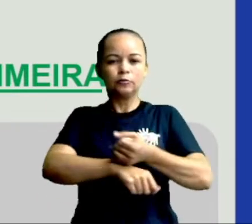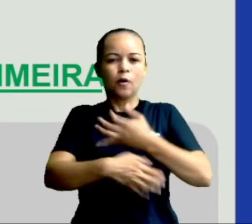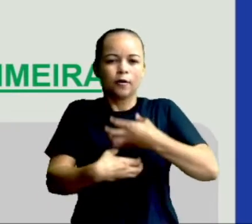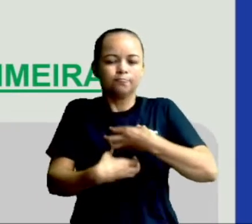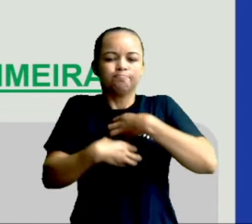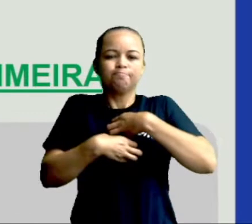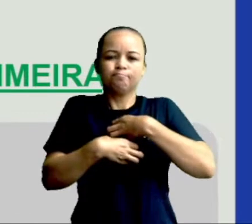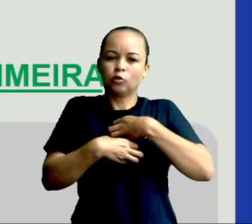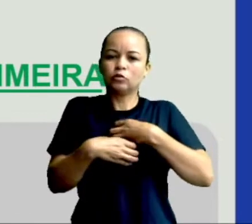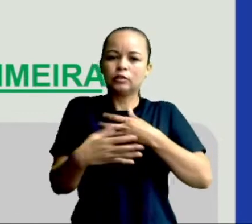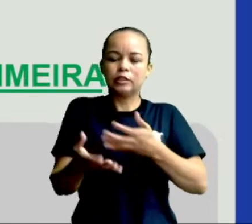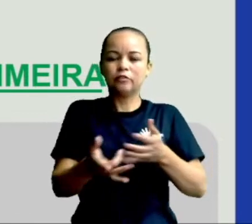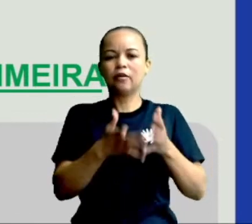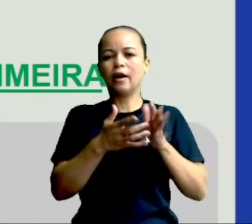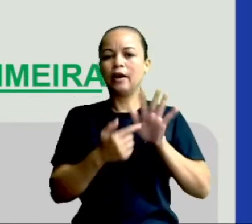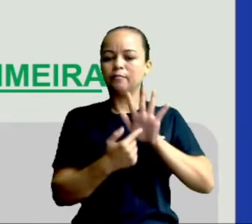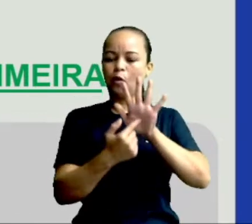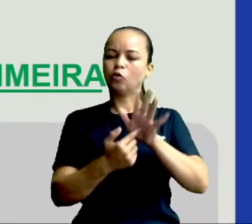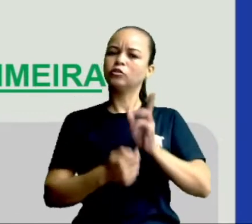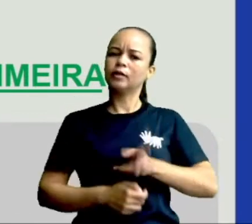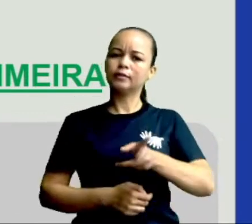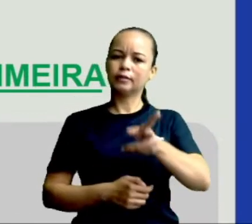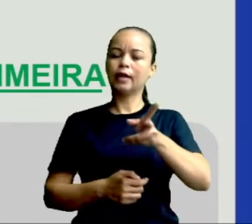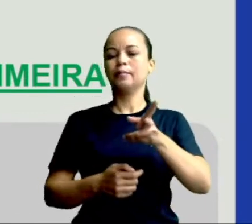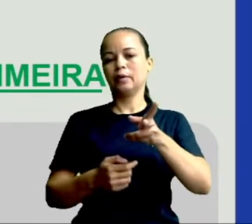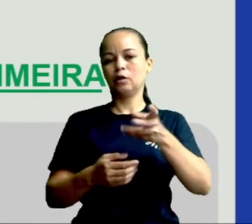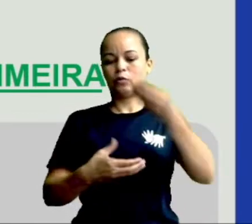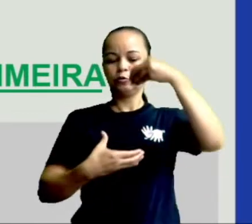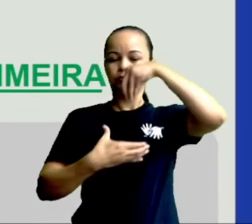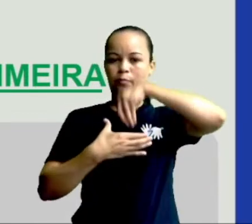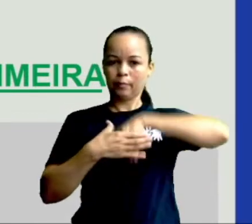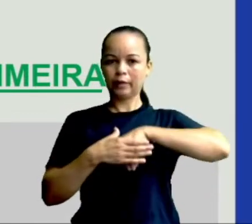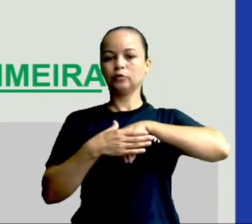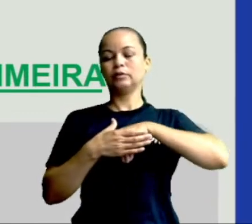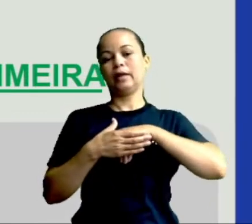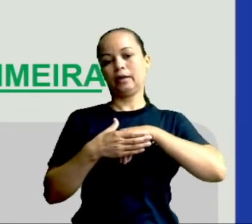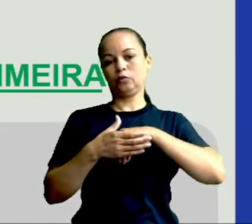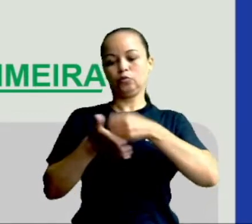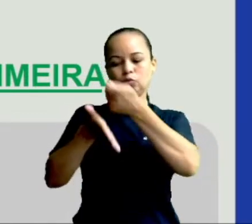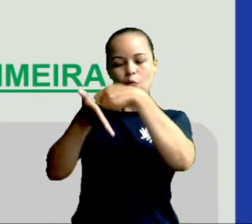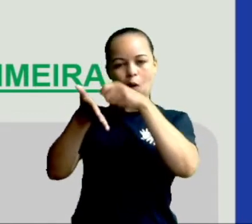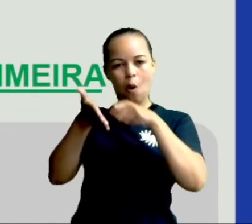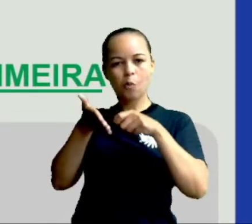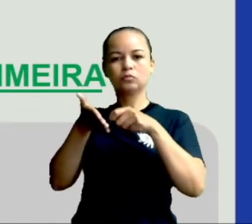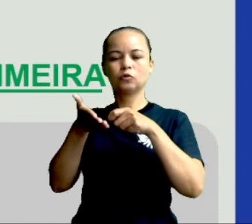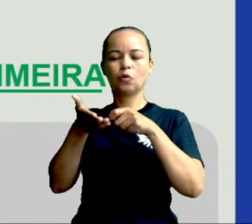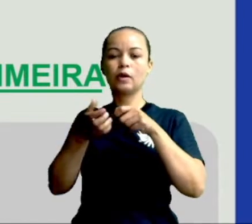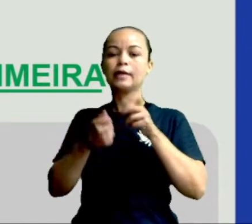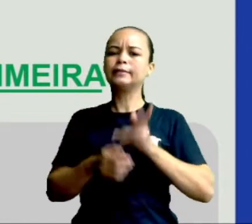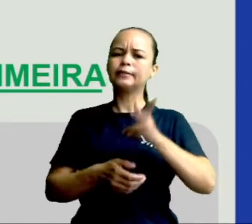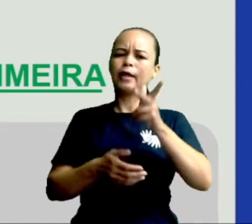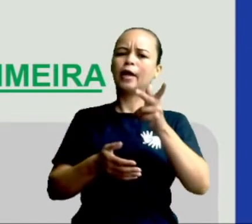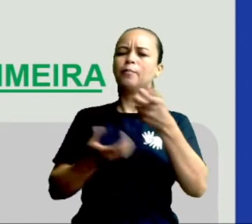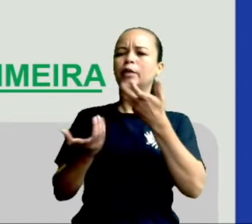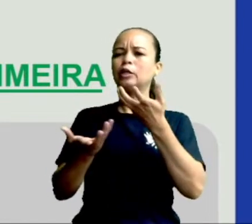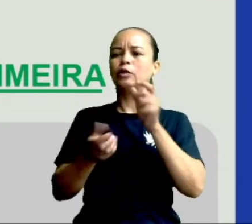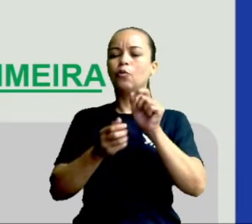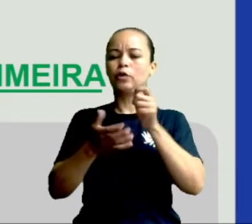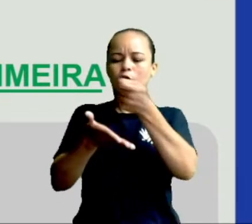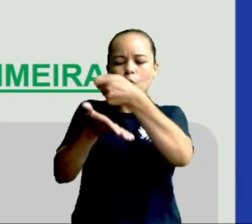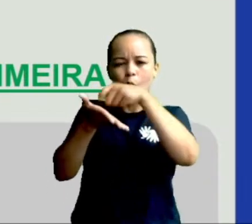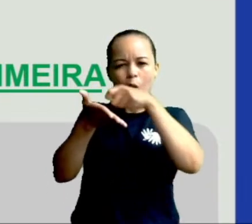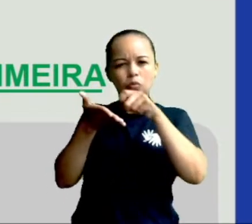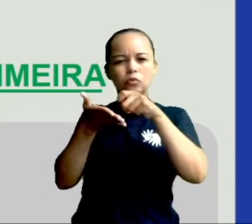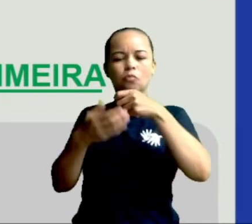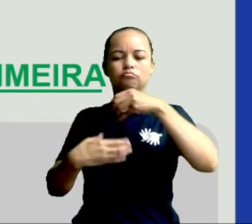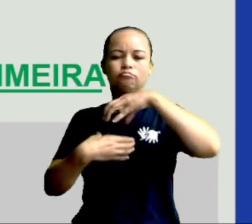ela sempre vai mostrar os aspectos internos do autor, ou seja, aquilo que o autor está sentindo, quais são